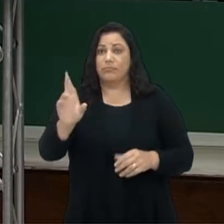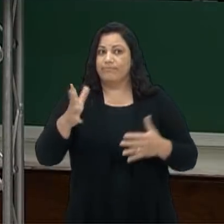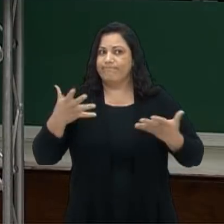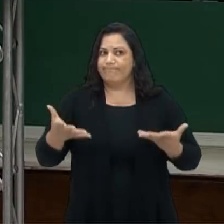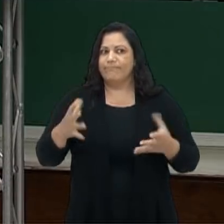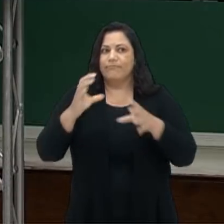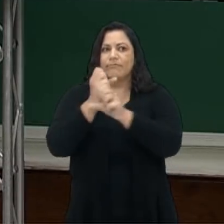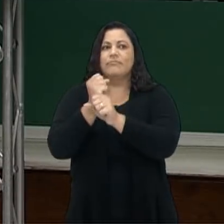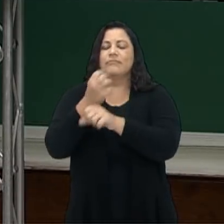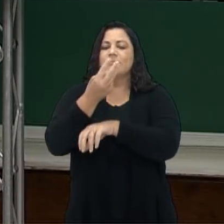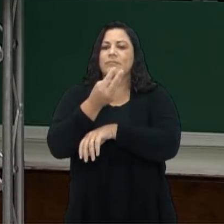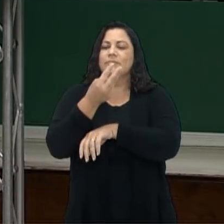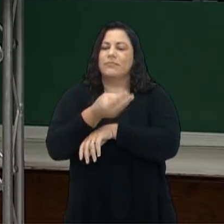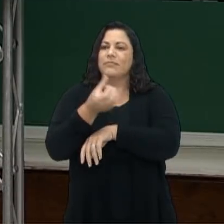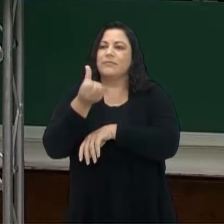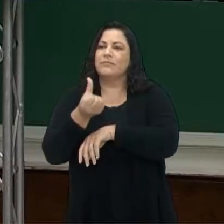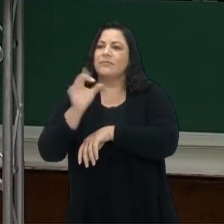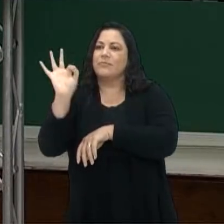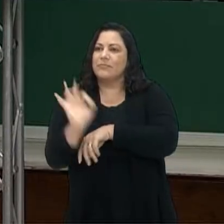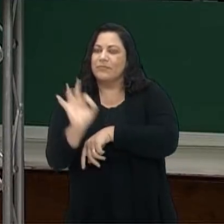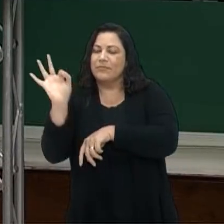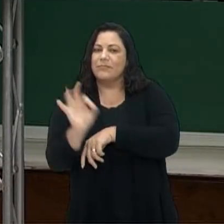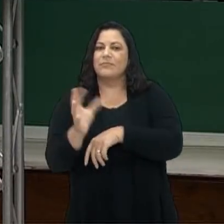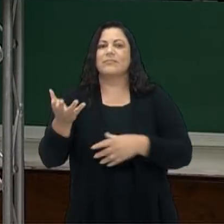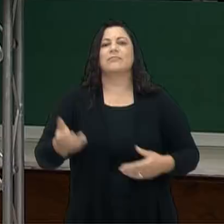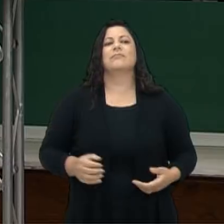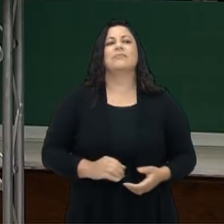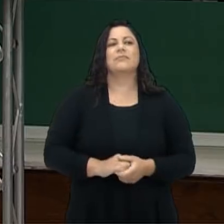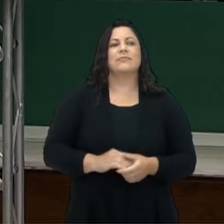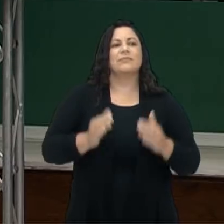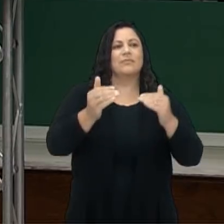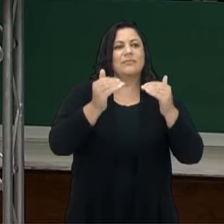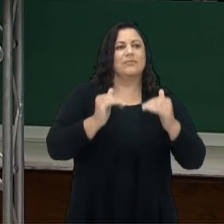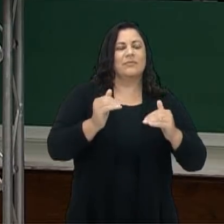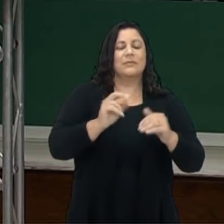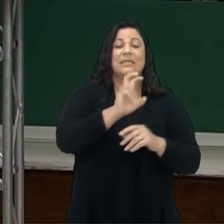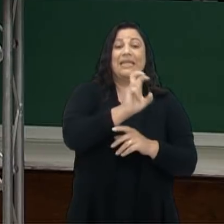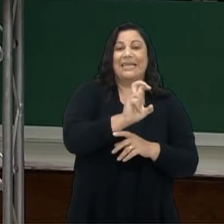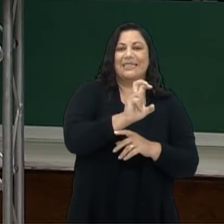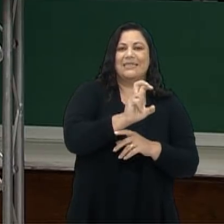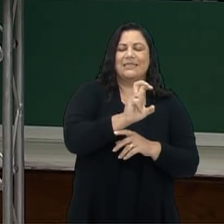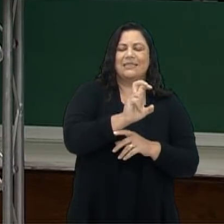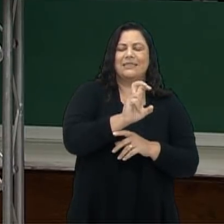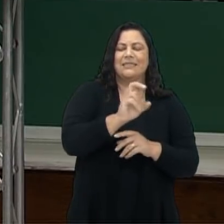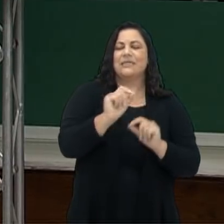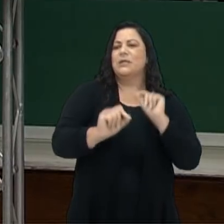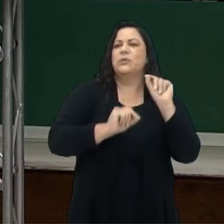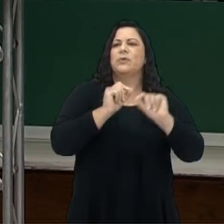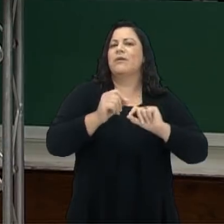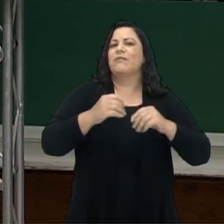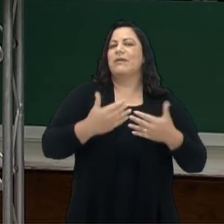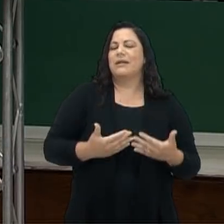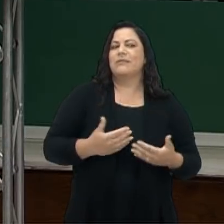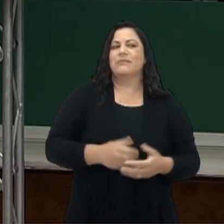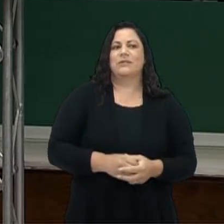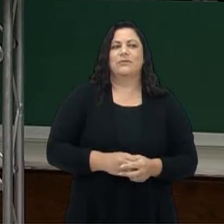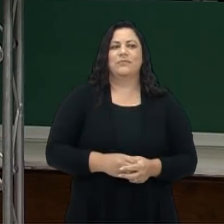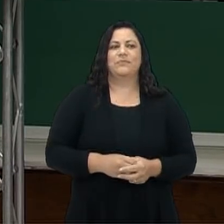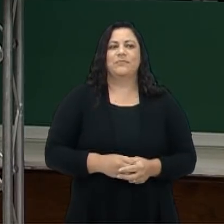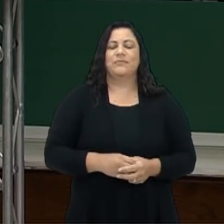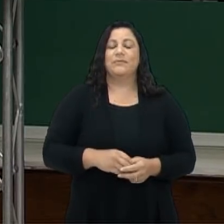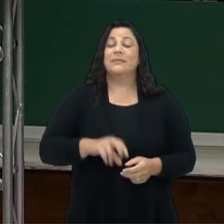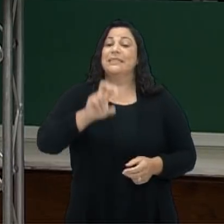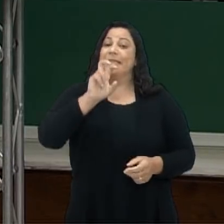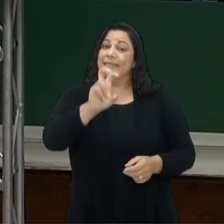a 36% de 50. E 5 equivale a quanto por cento de 50? Eu faço 5 divididos